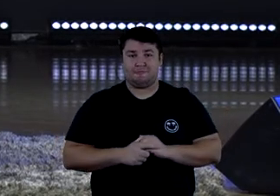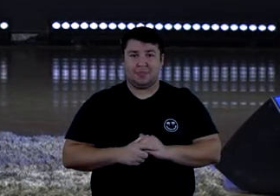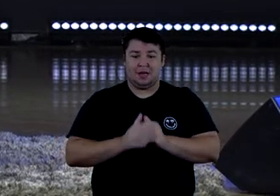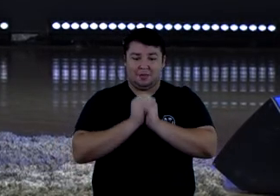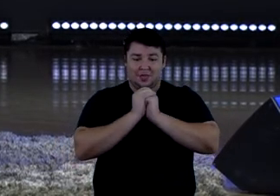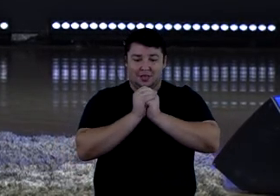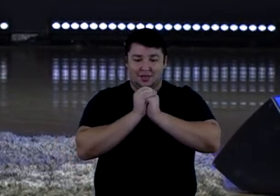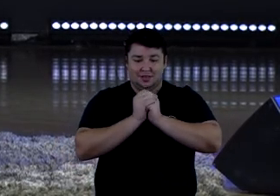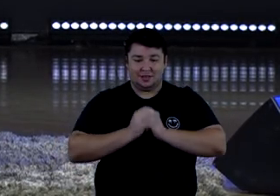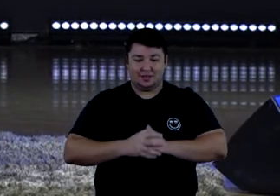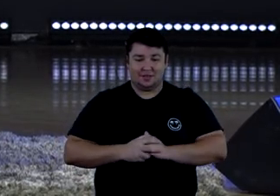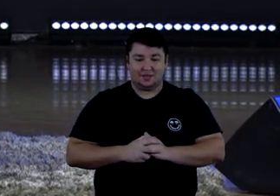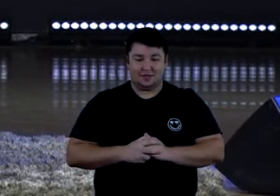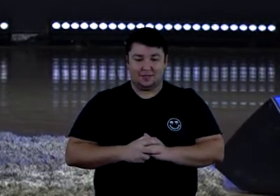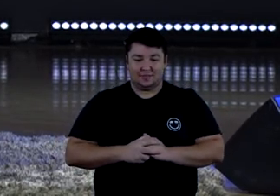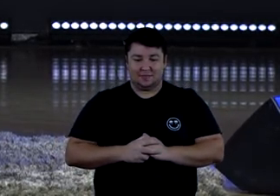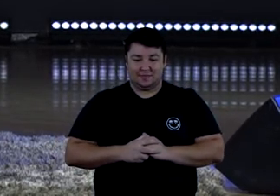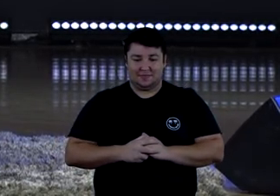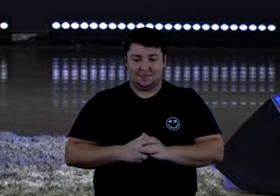Amém?